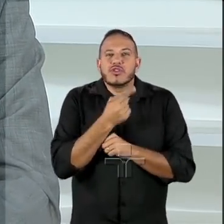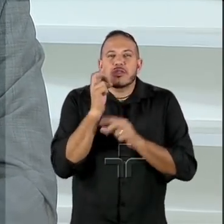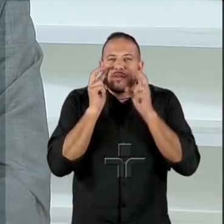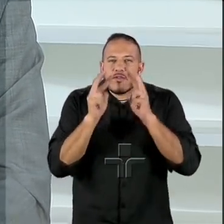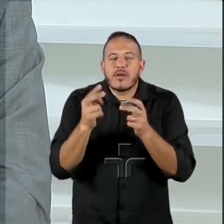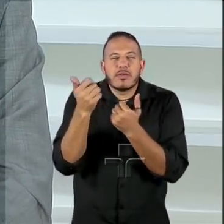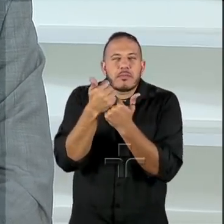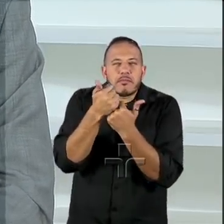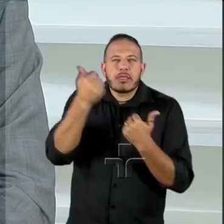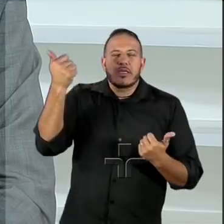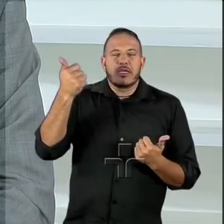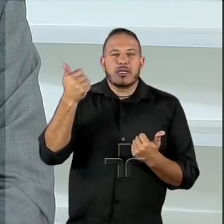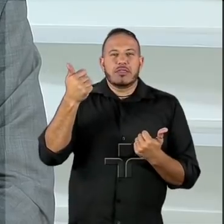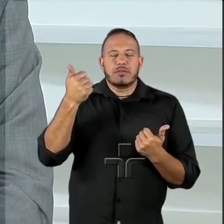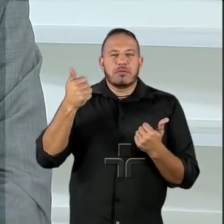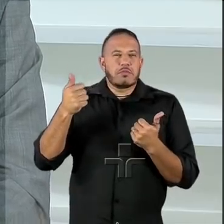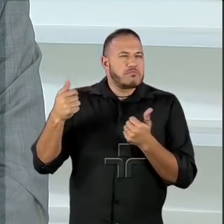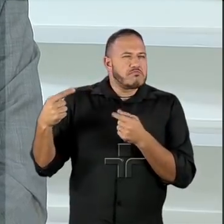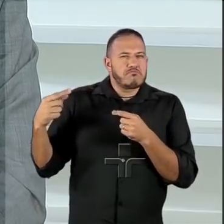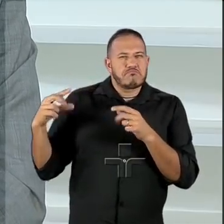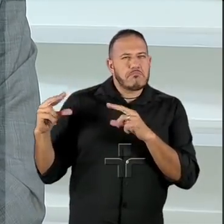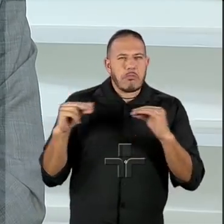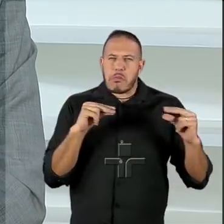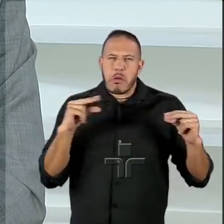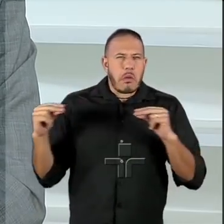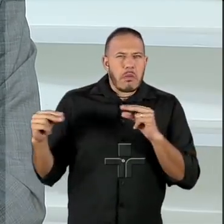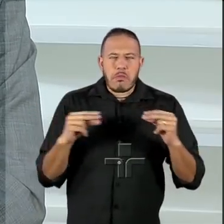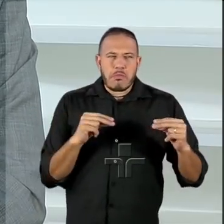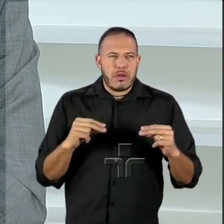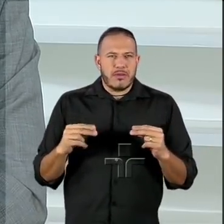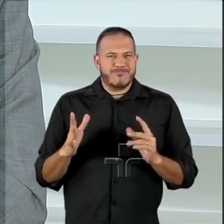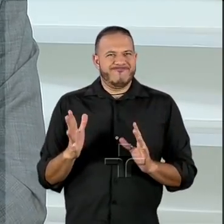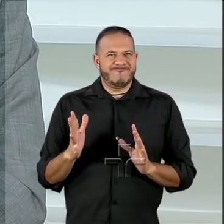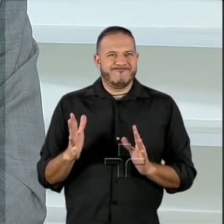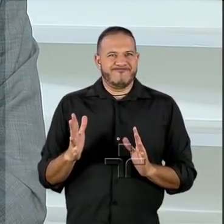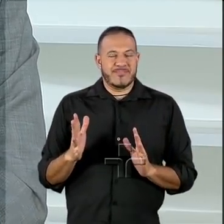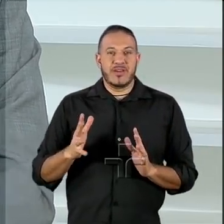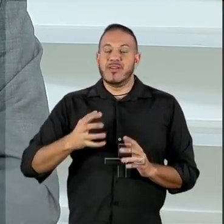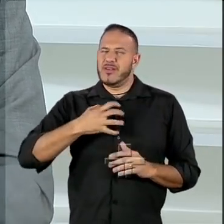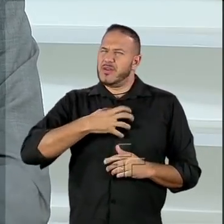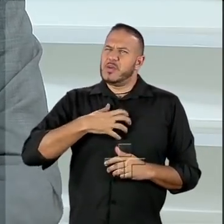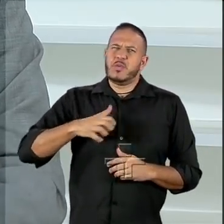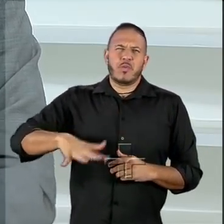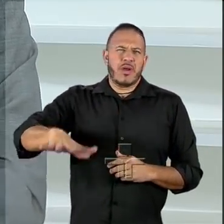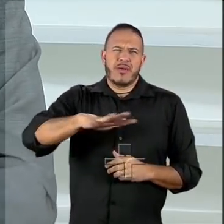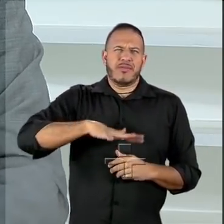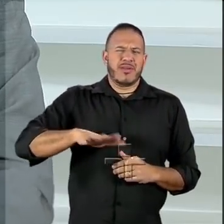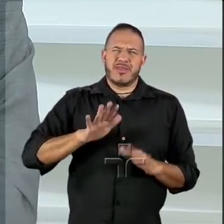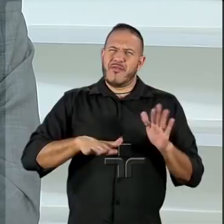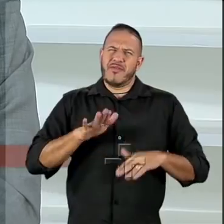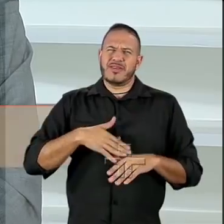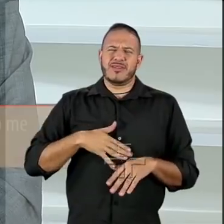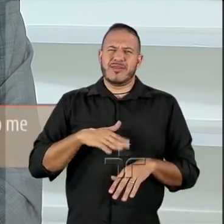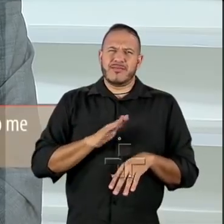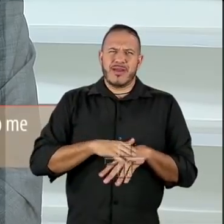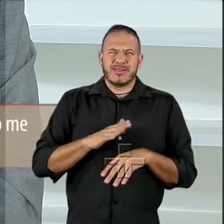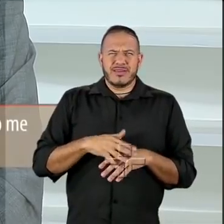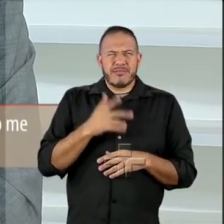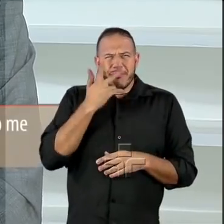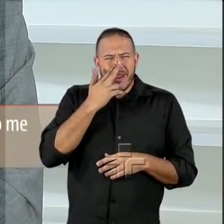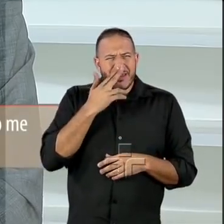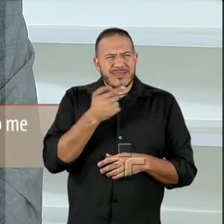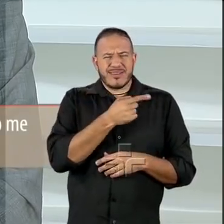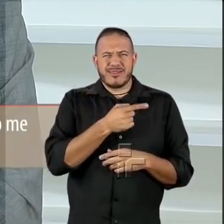ministros baterem boca com um nível que talvez seja apropriado mais no estado do futebol do